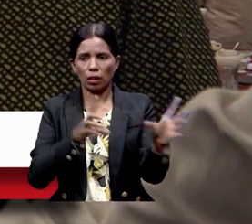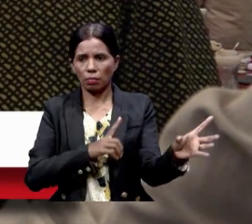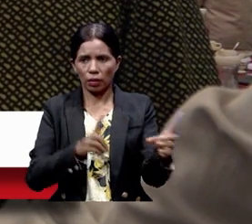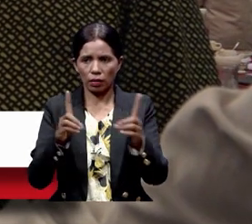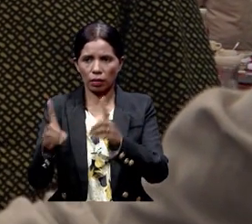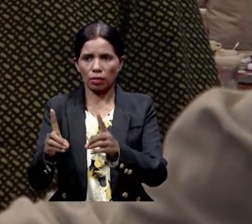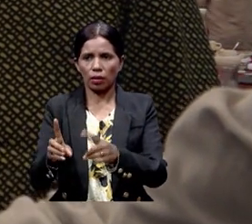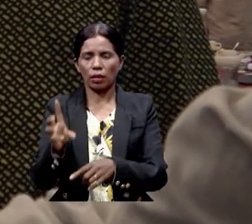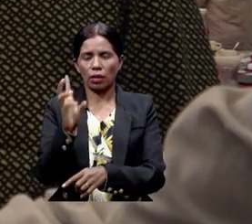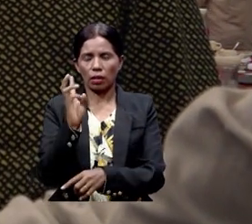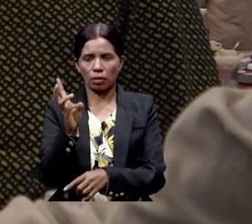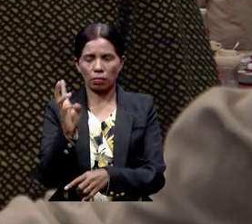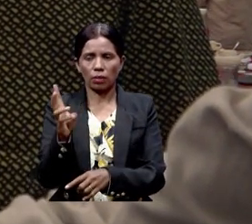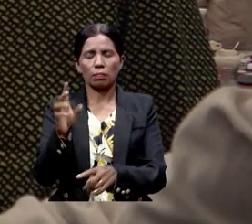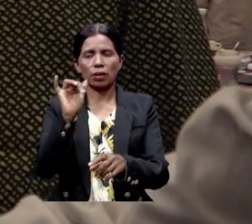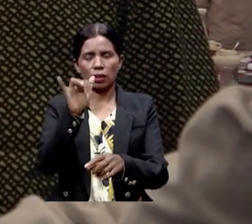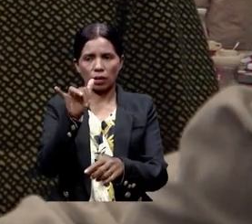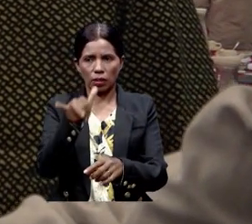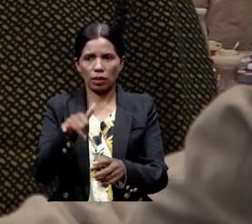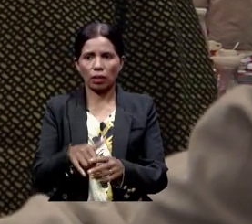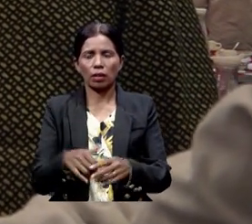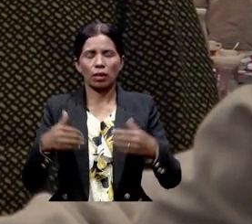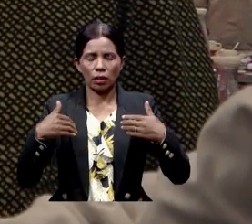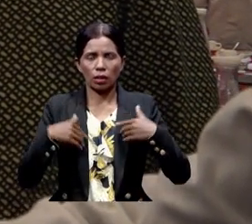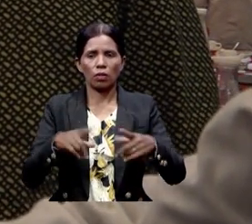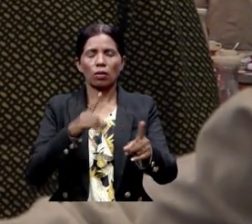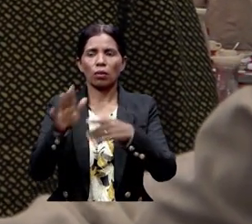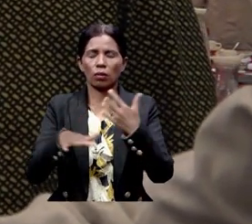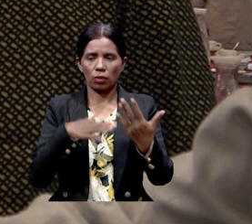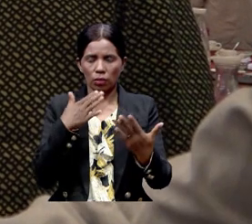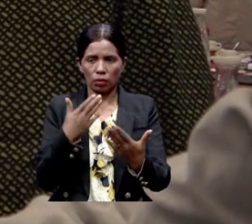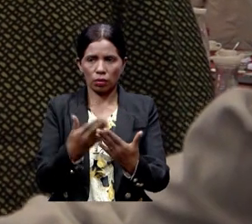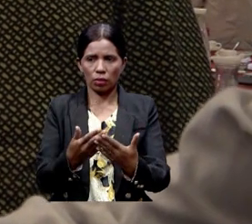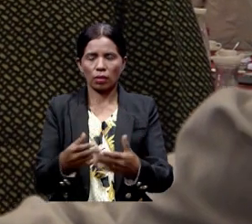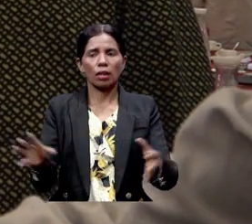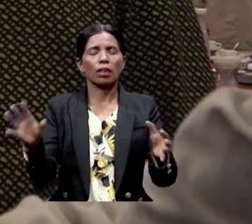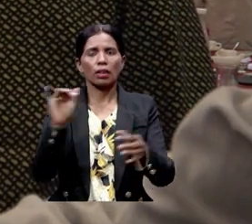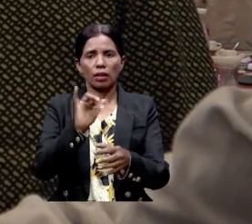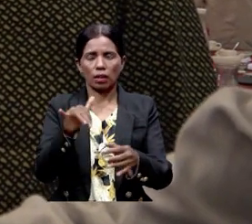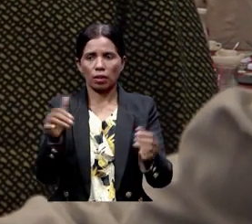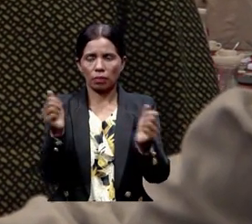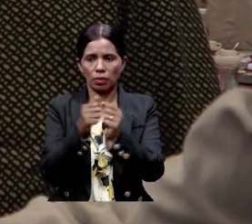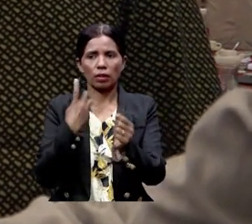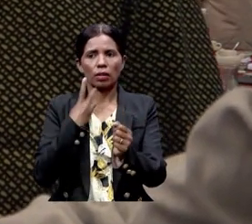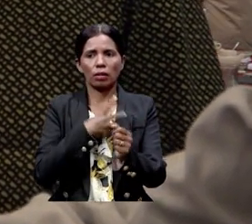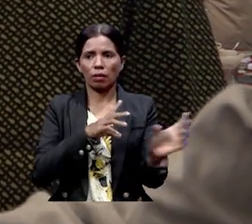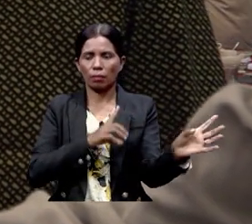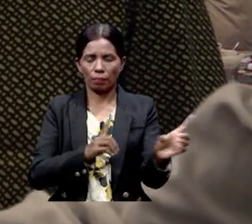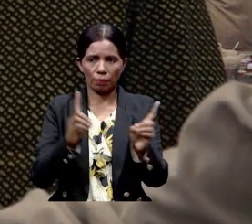mac 65 acordo então iha explicação ser né liga moço acordo ser na bem maca ita tu